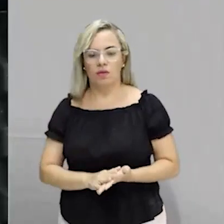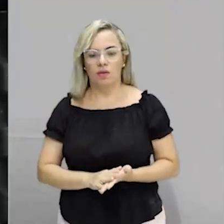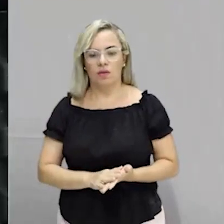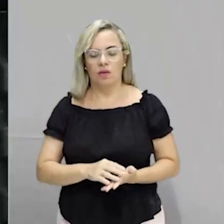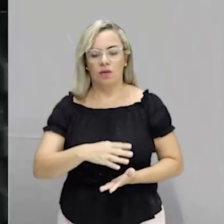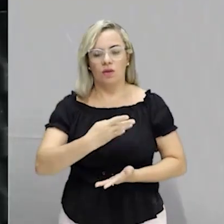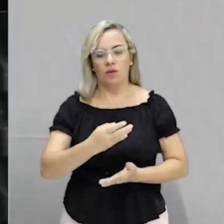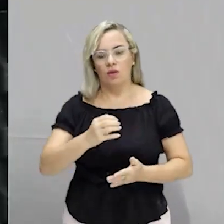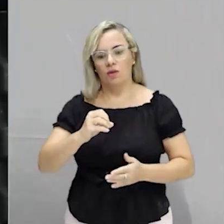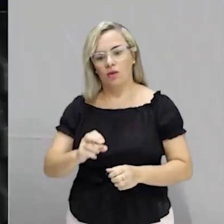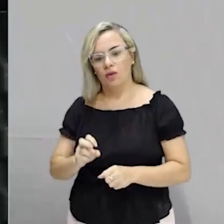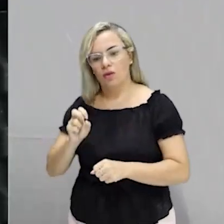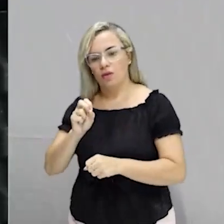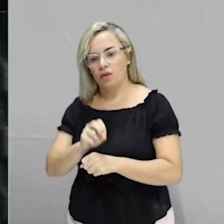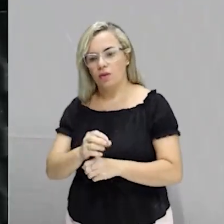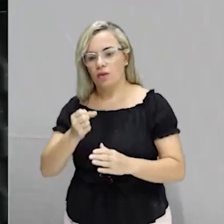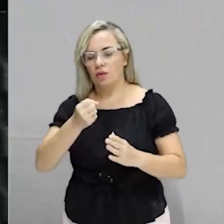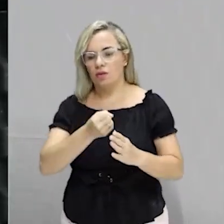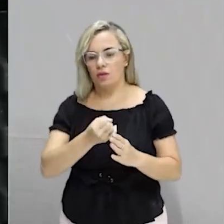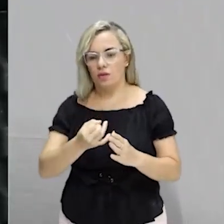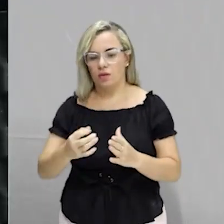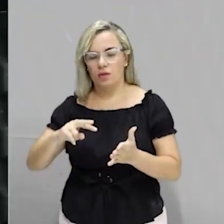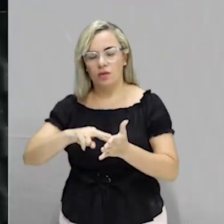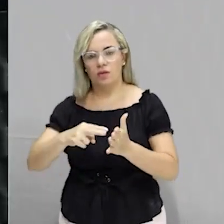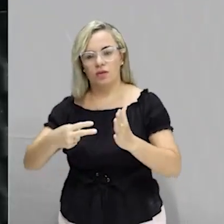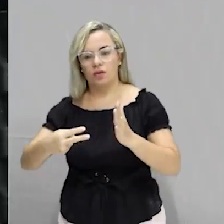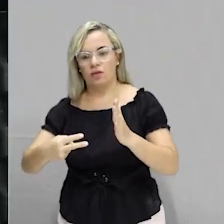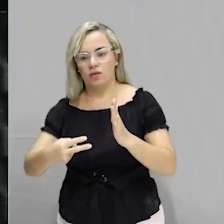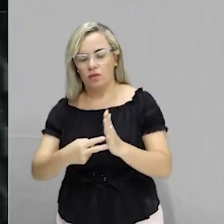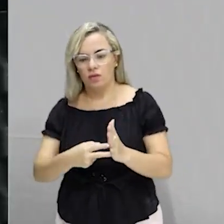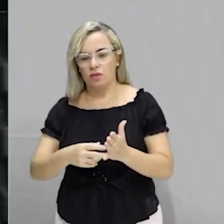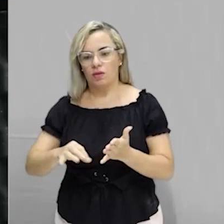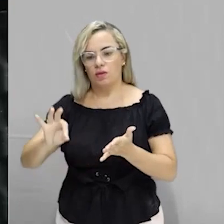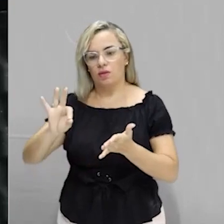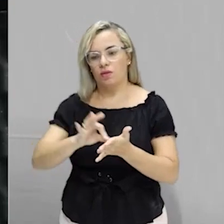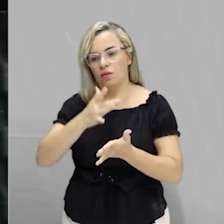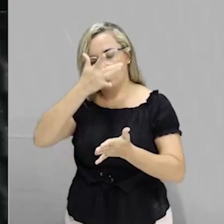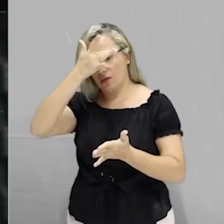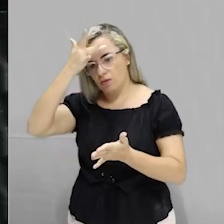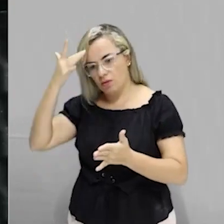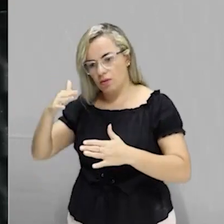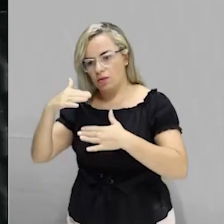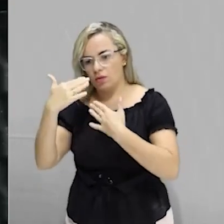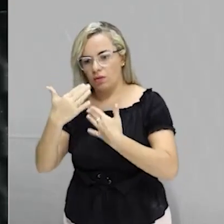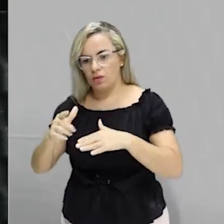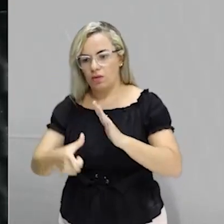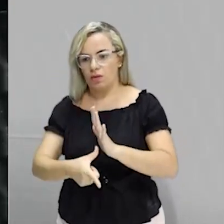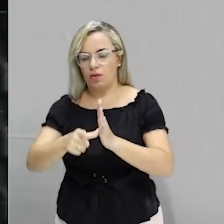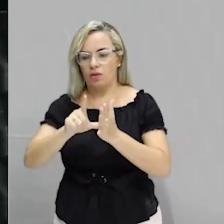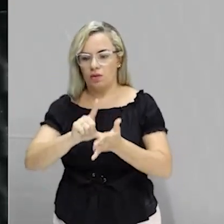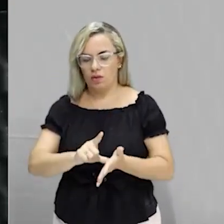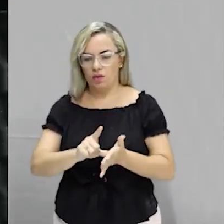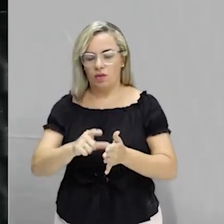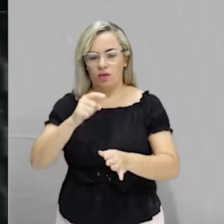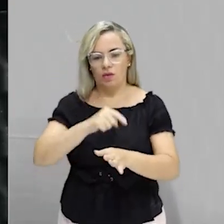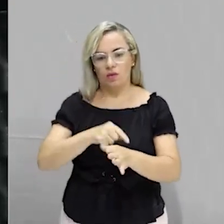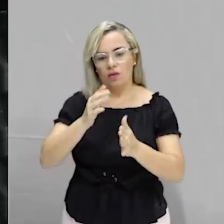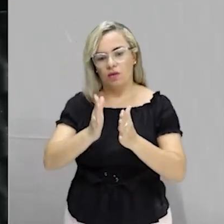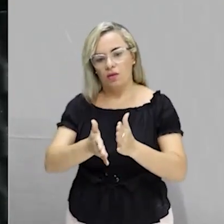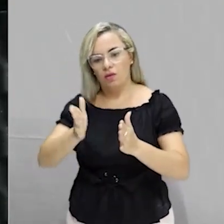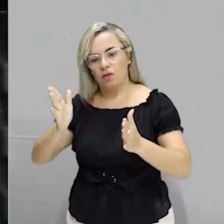vagas, ou V foi 40, e aí significa que a quantidade de candidatos inscritos antes de começar